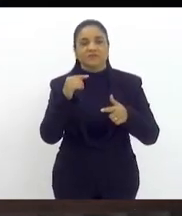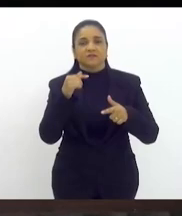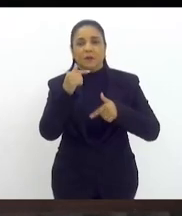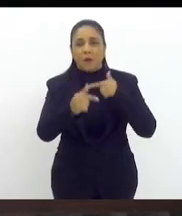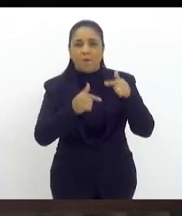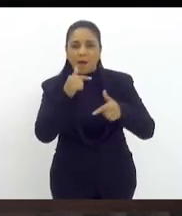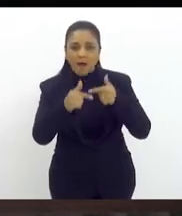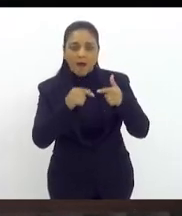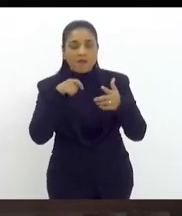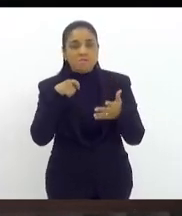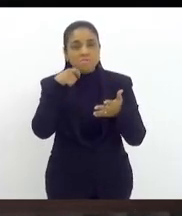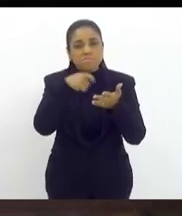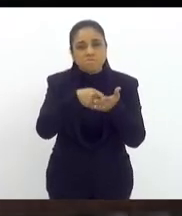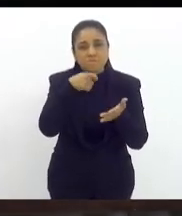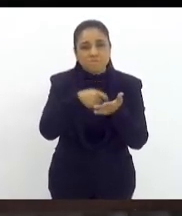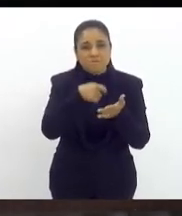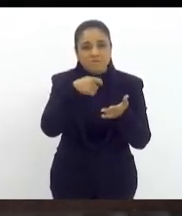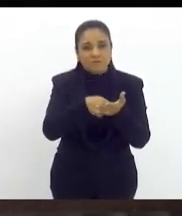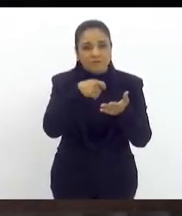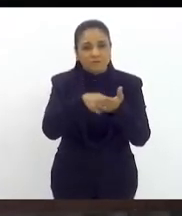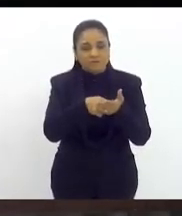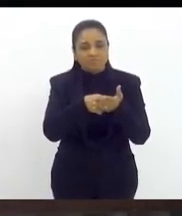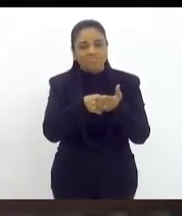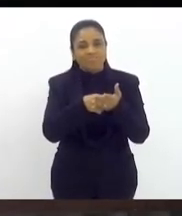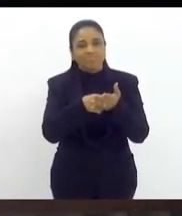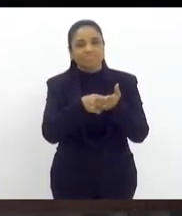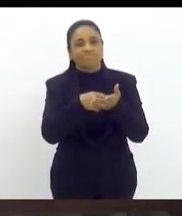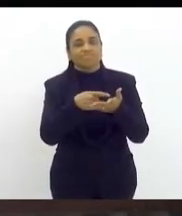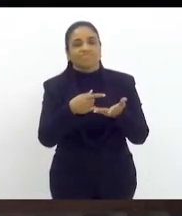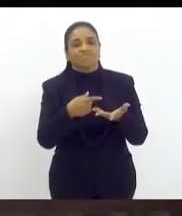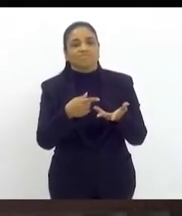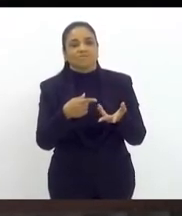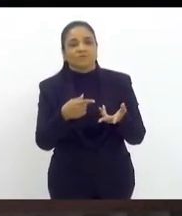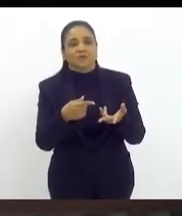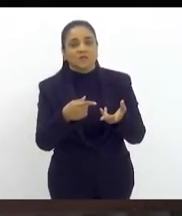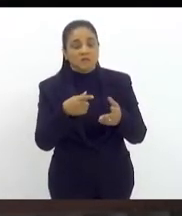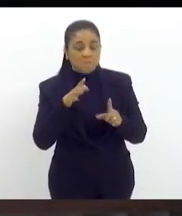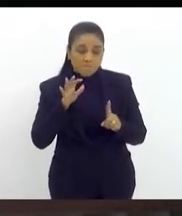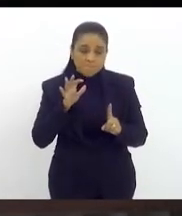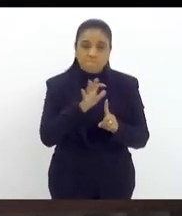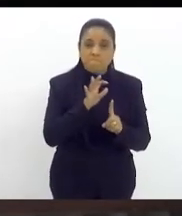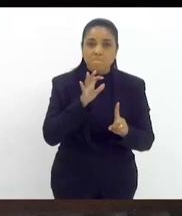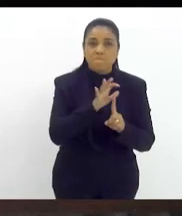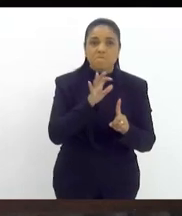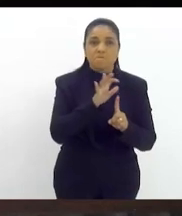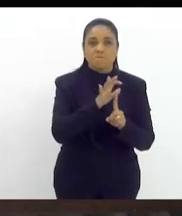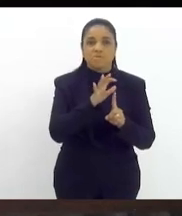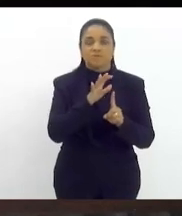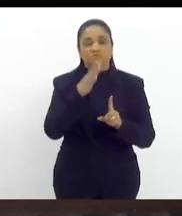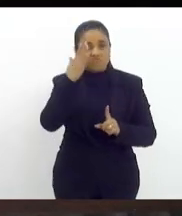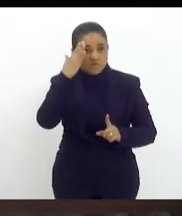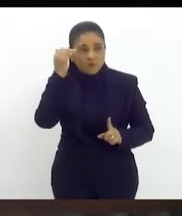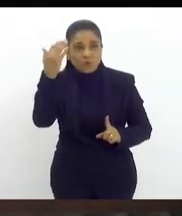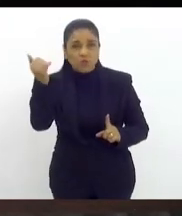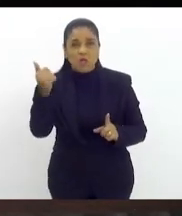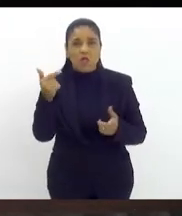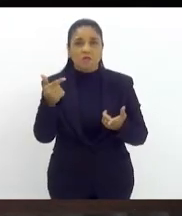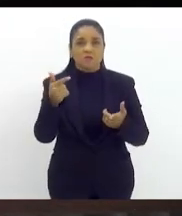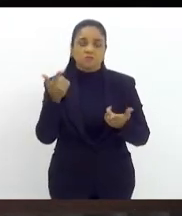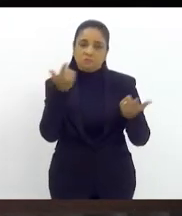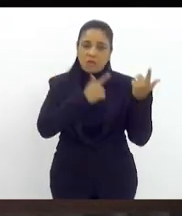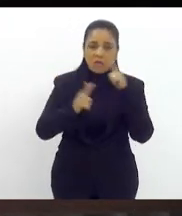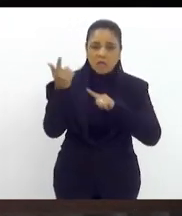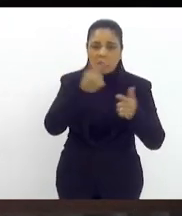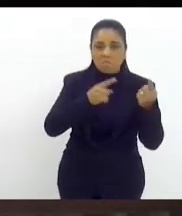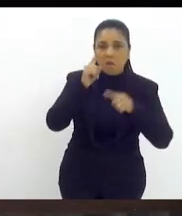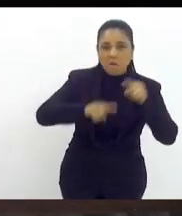imposições de amarras e padrões de sucesso e sobre a pressão constante por sucesso e ganhos materiais.